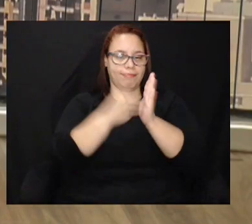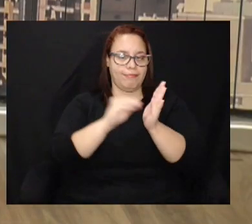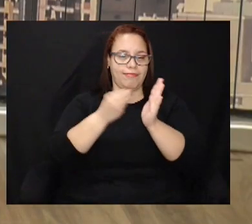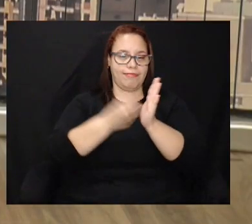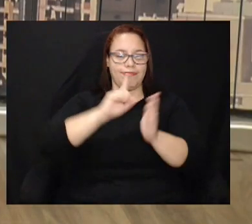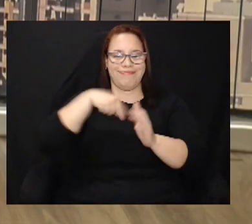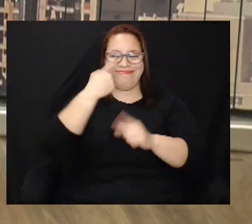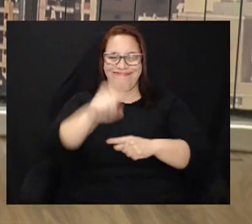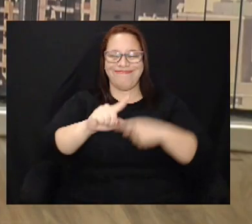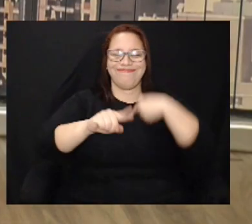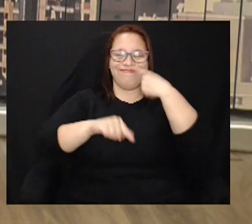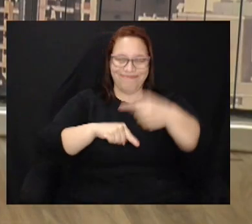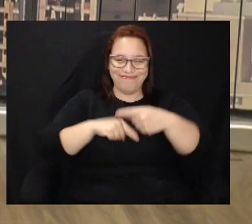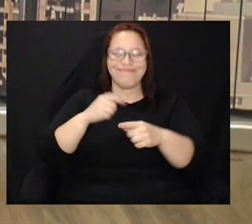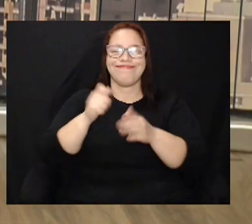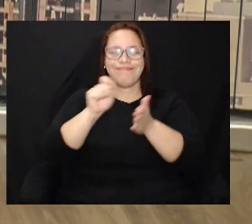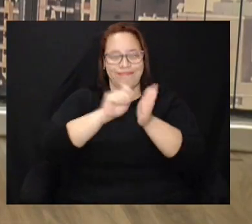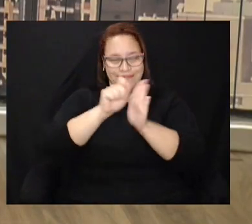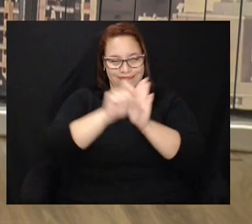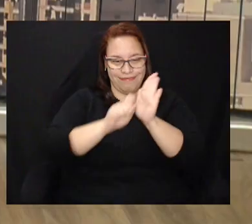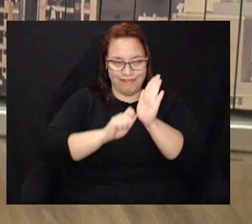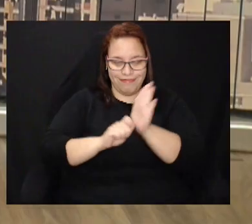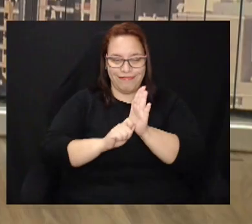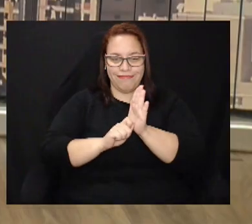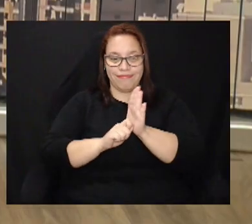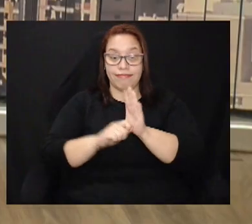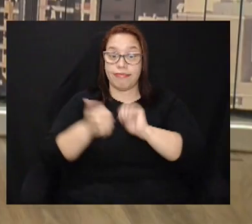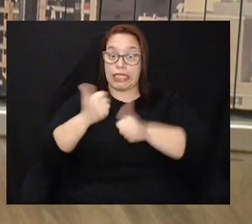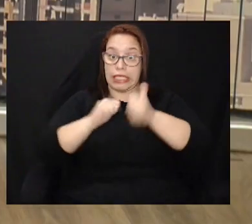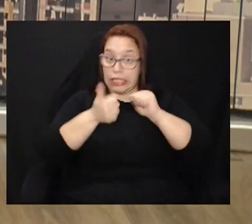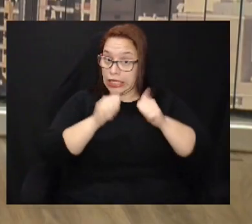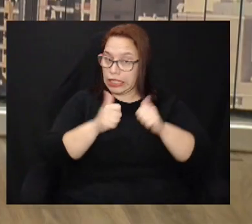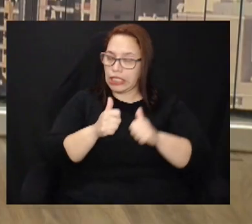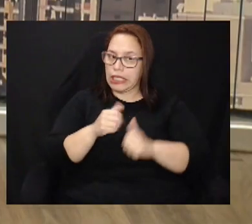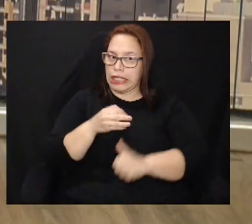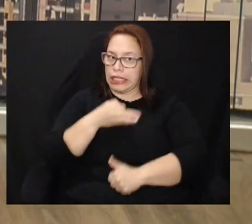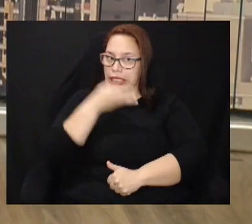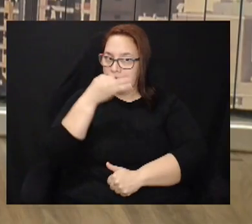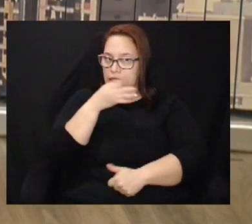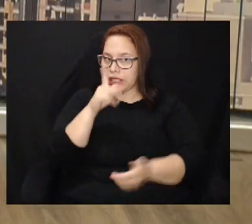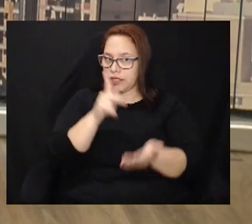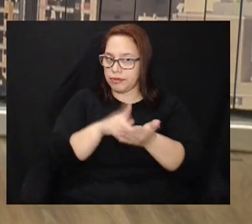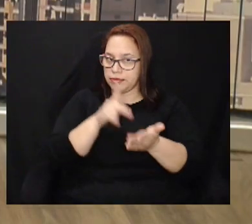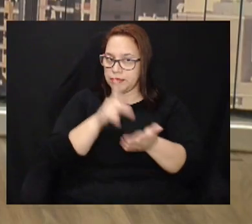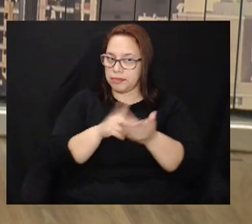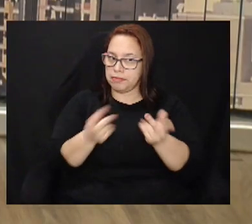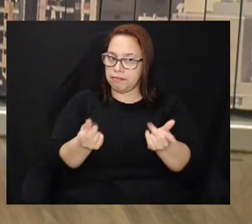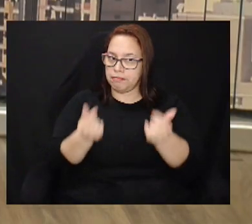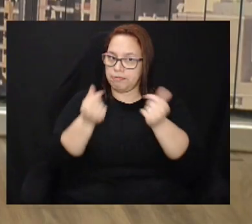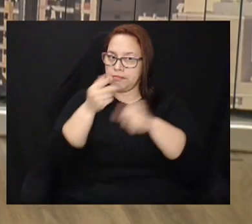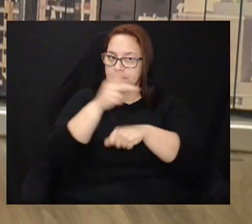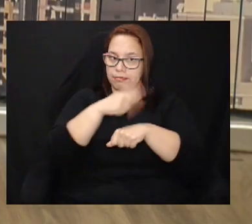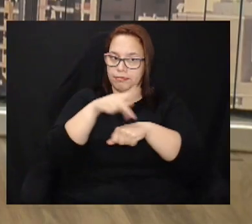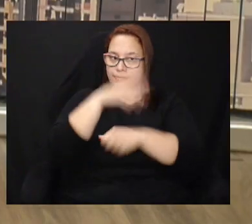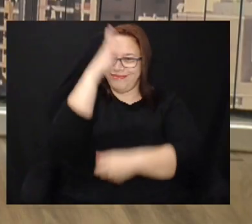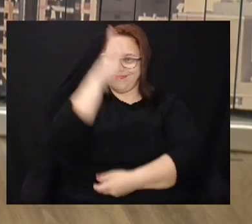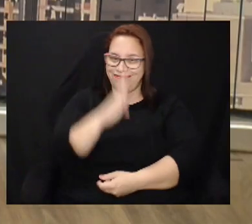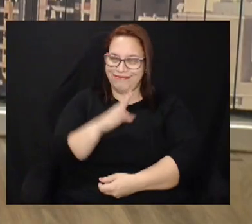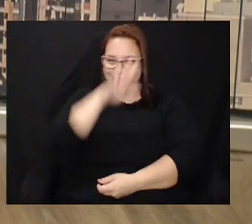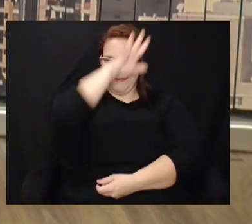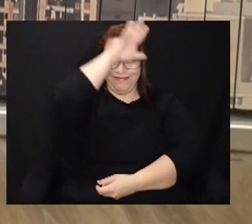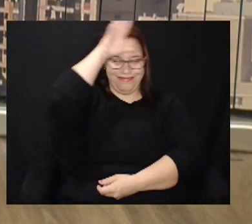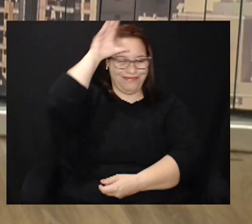e artigos voltados à análise crítica da realidade socioeconômica do Brasil e do Amazonas.